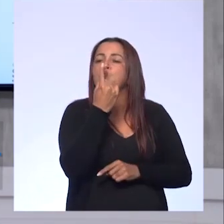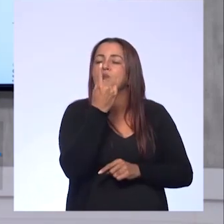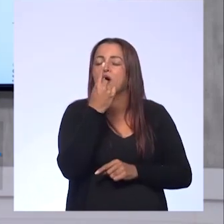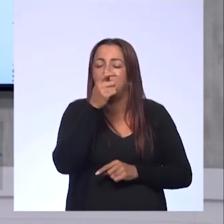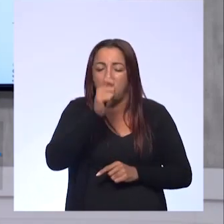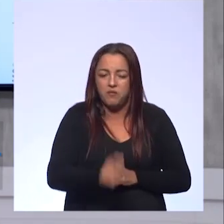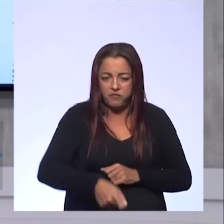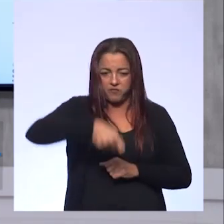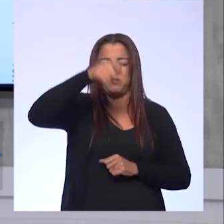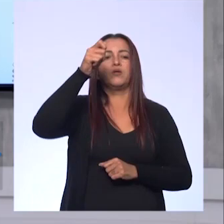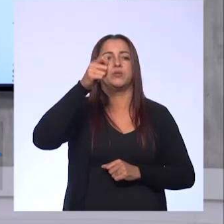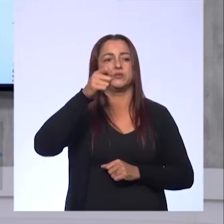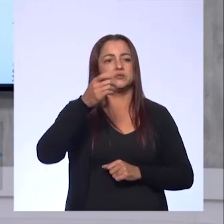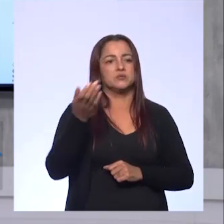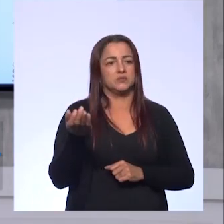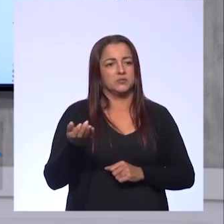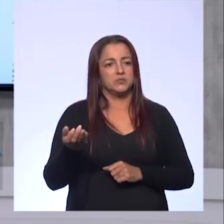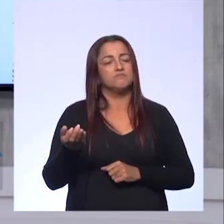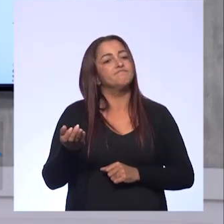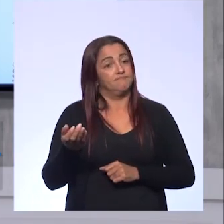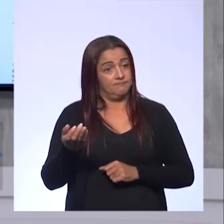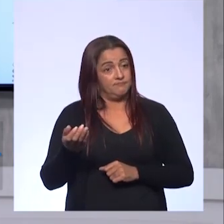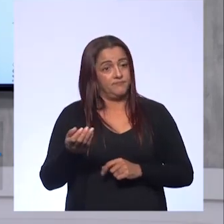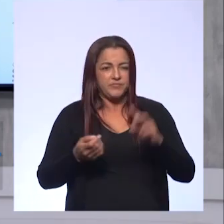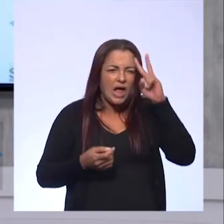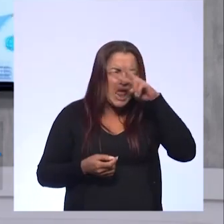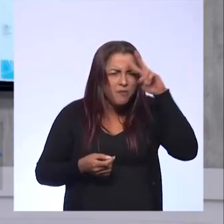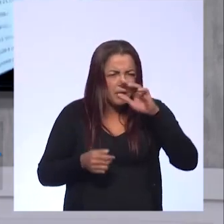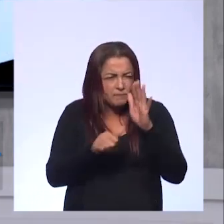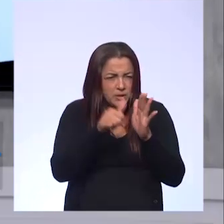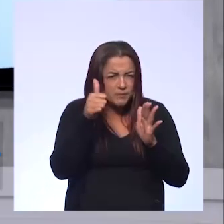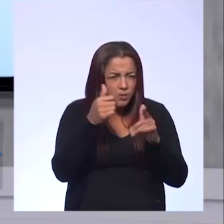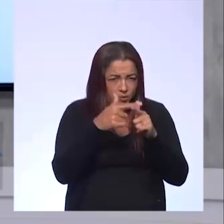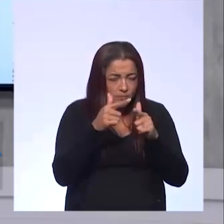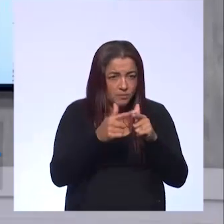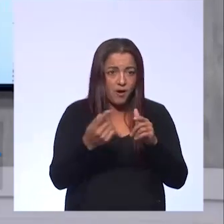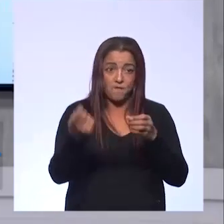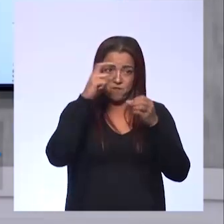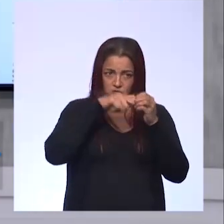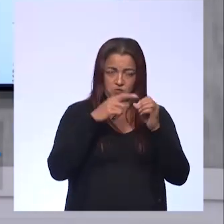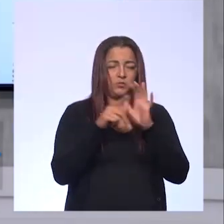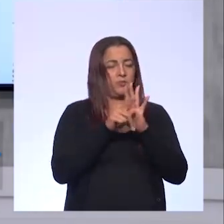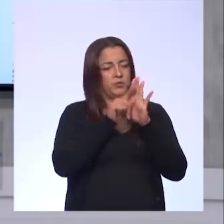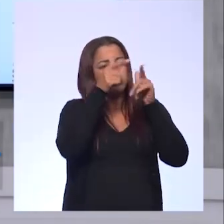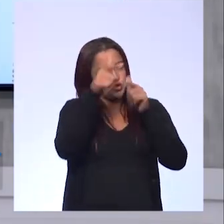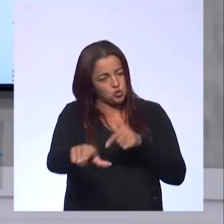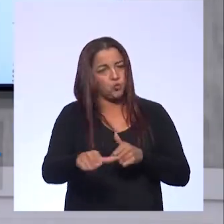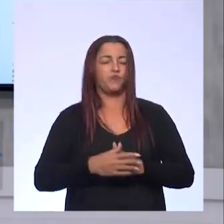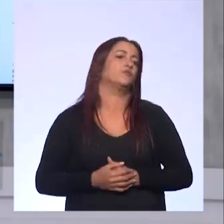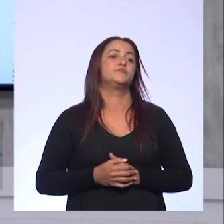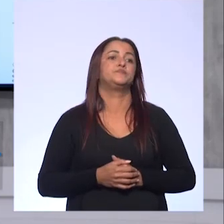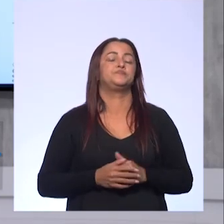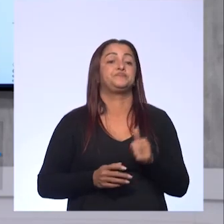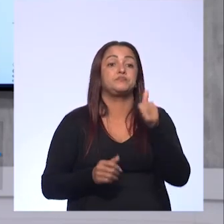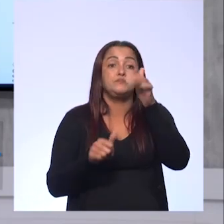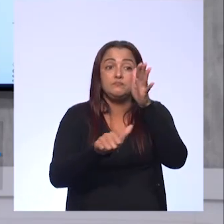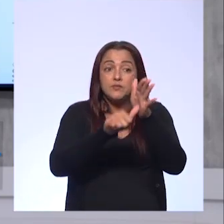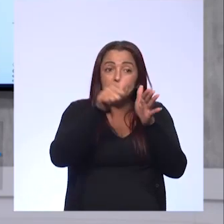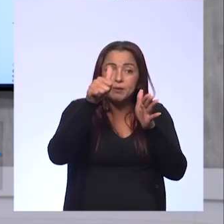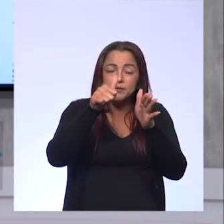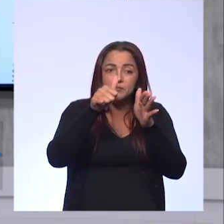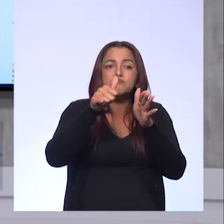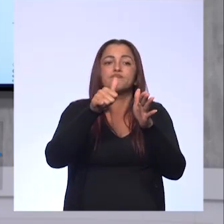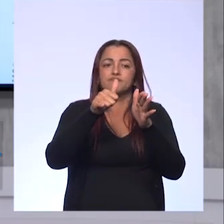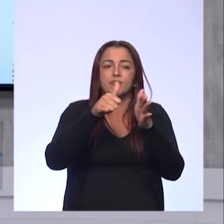vibração lembra do primeiro problema todo mundo tá nele agora de novo o primeiro exercício que nós